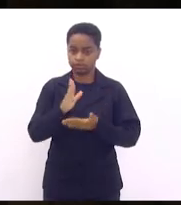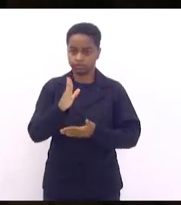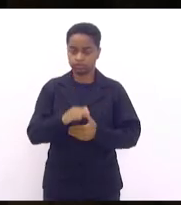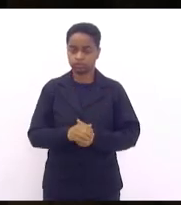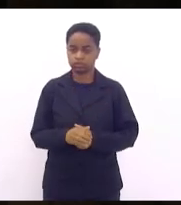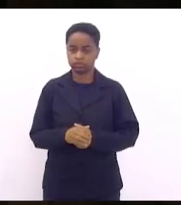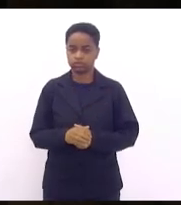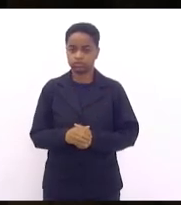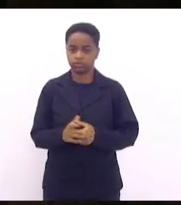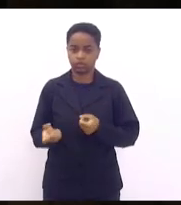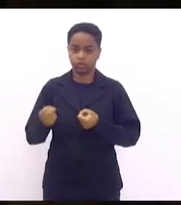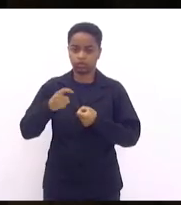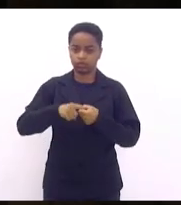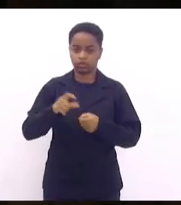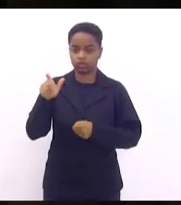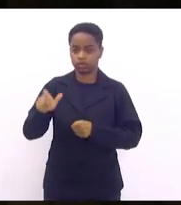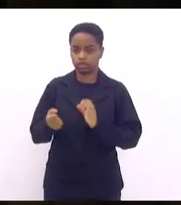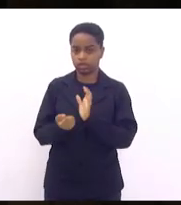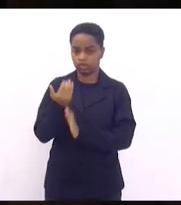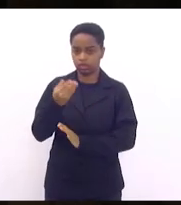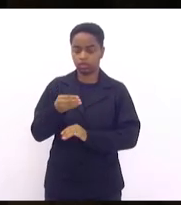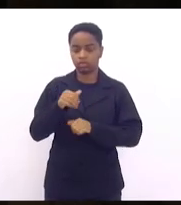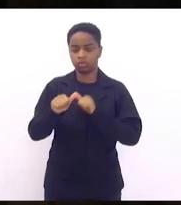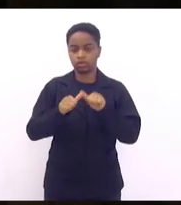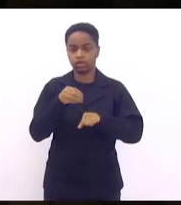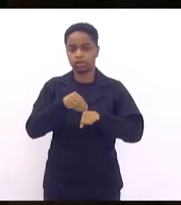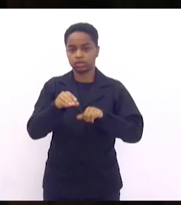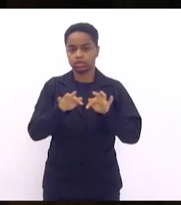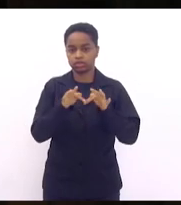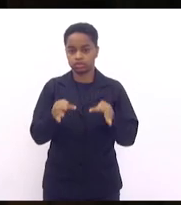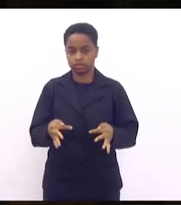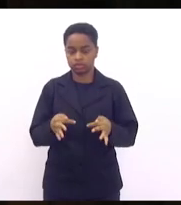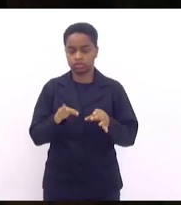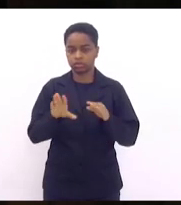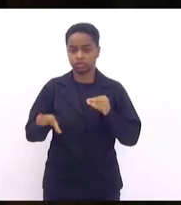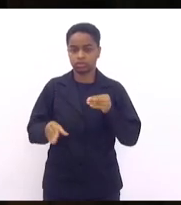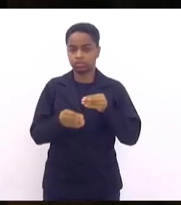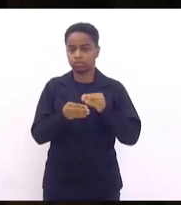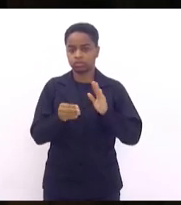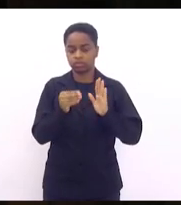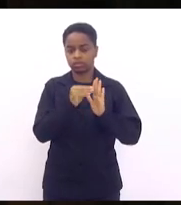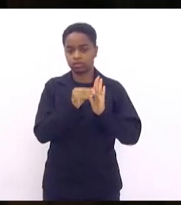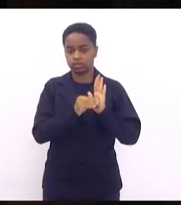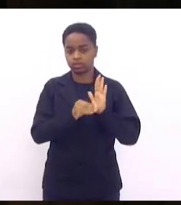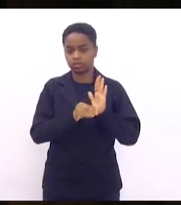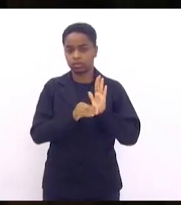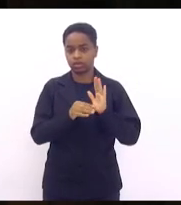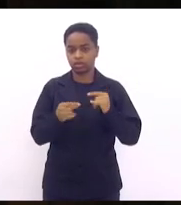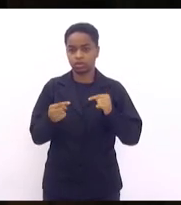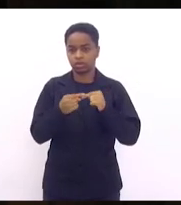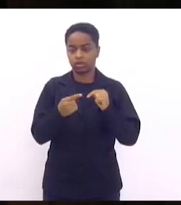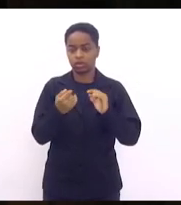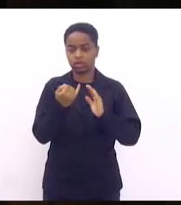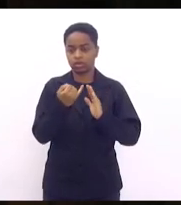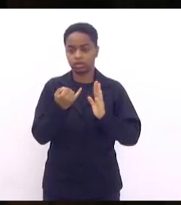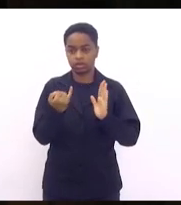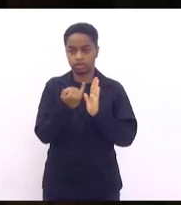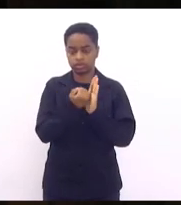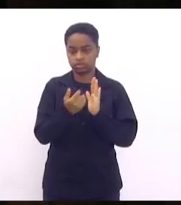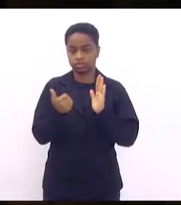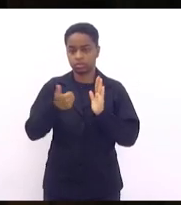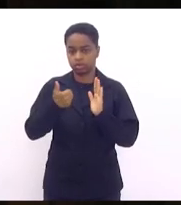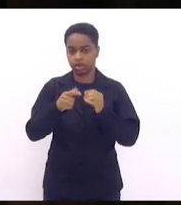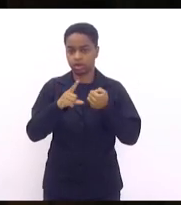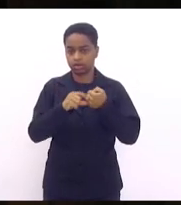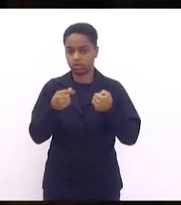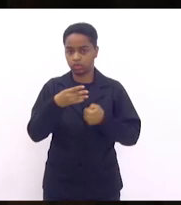aprovados, retorno ao autor para indicação simples. Incluindo na ordem do dia, de acordo com o inciso 1º do artigo 47 do Regimento Interno,